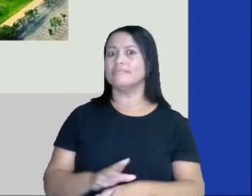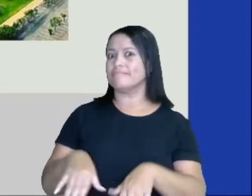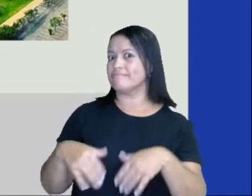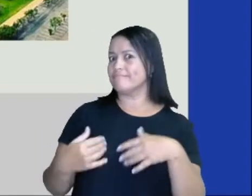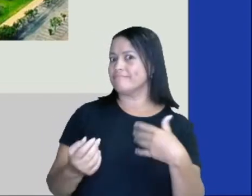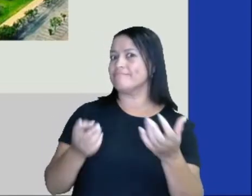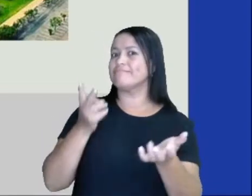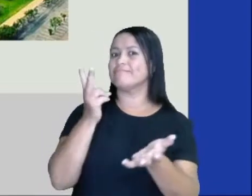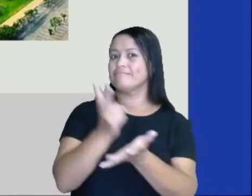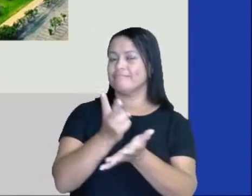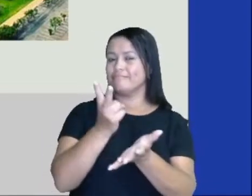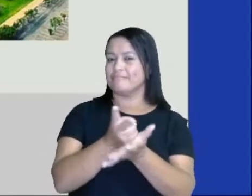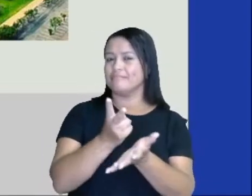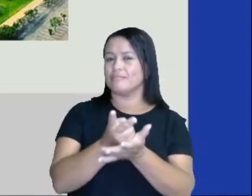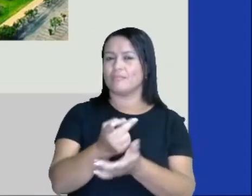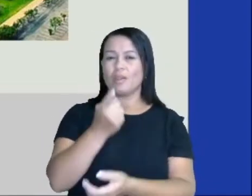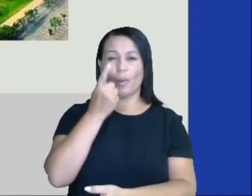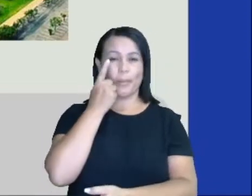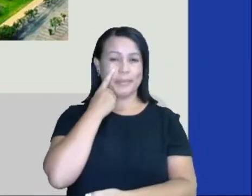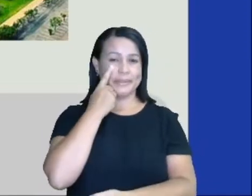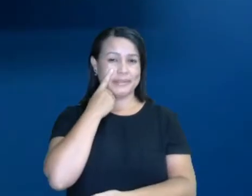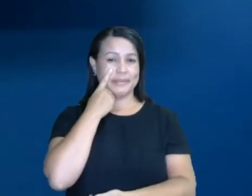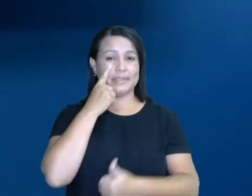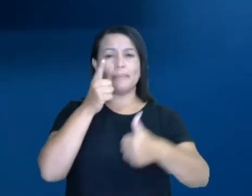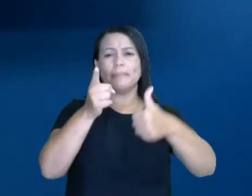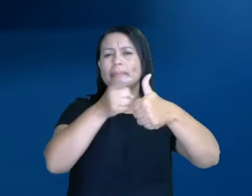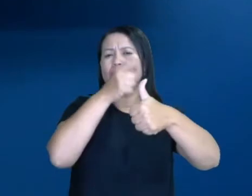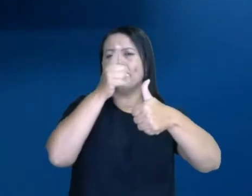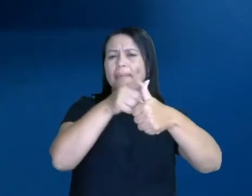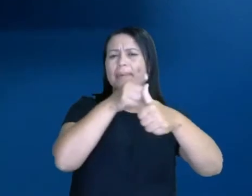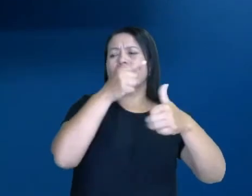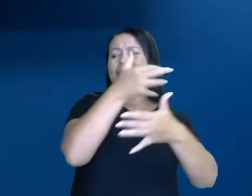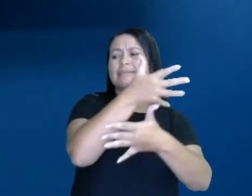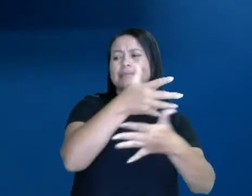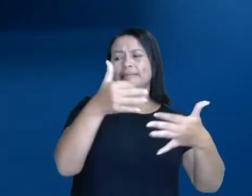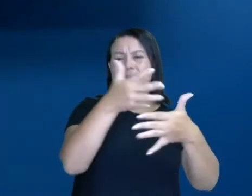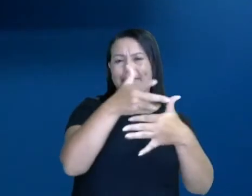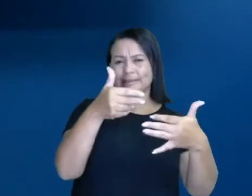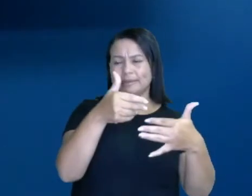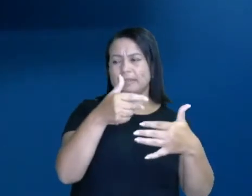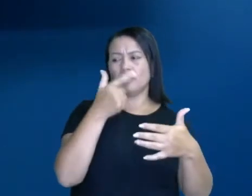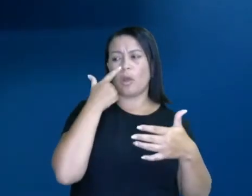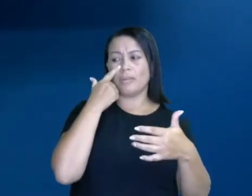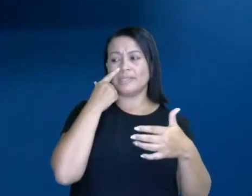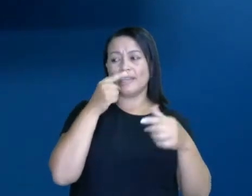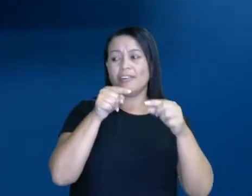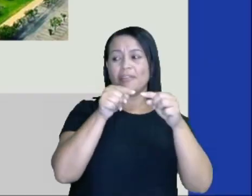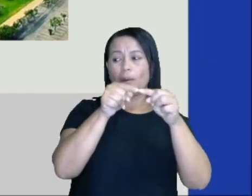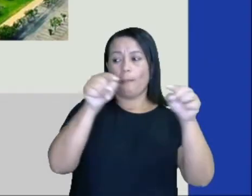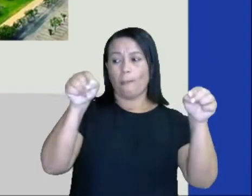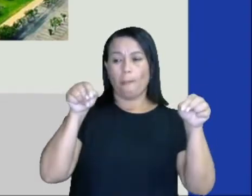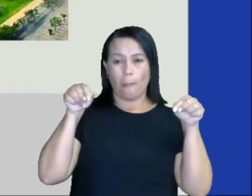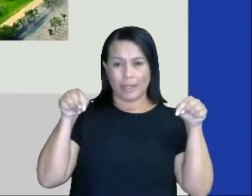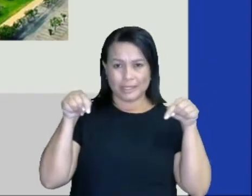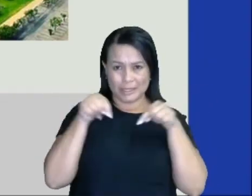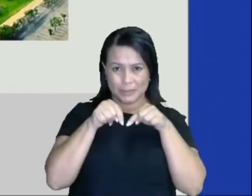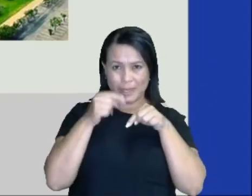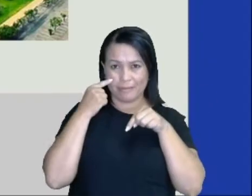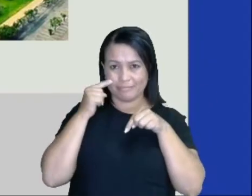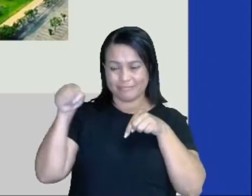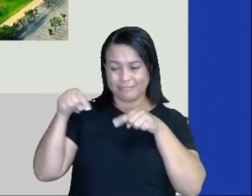Continuando aqui, pessoal, essa primeira cidade aqui quadricular, né, que está aí na figura quadricular, no